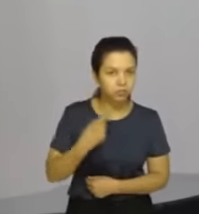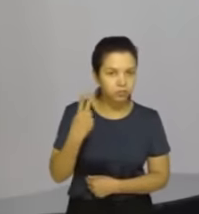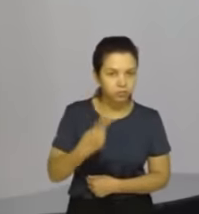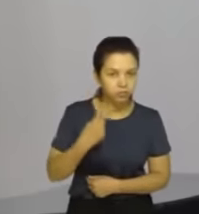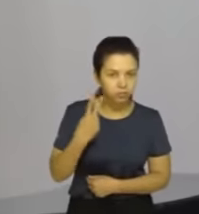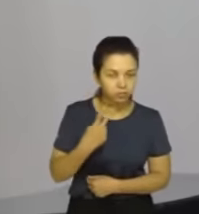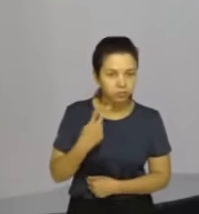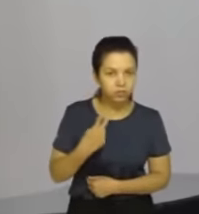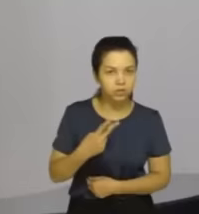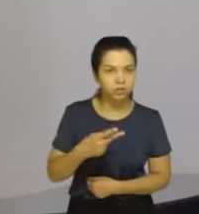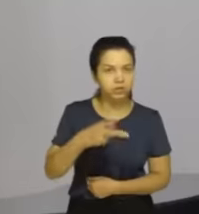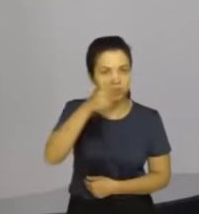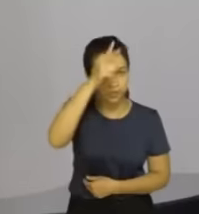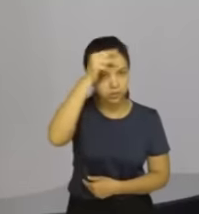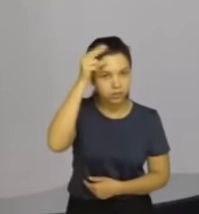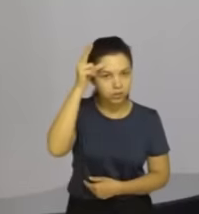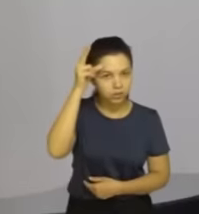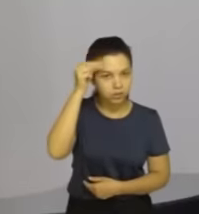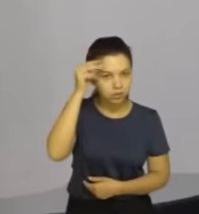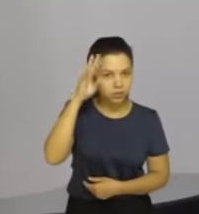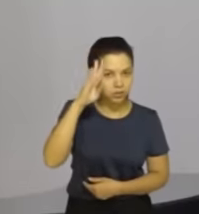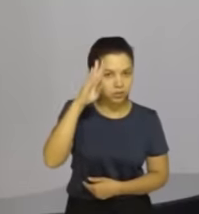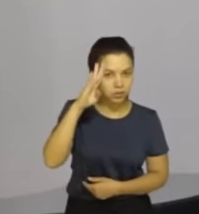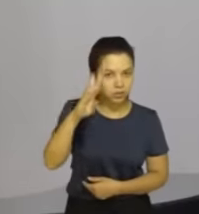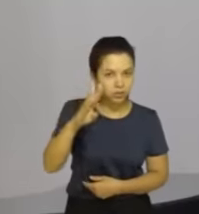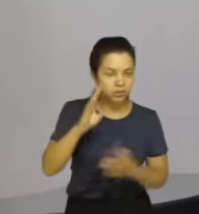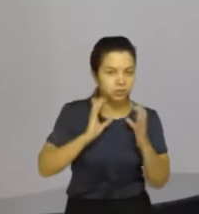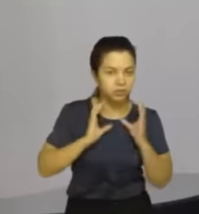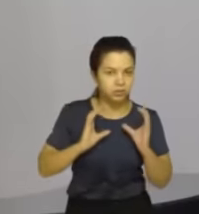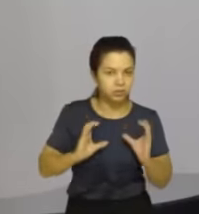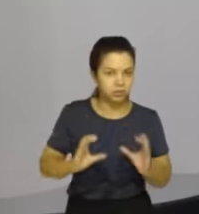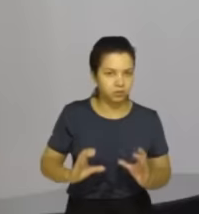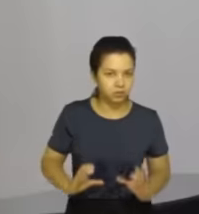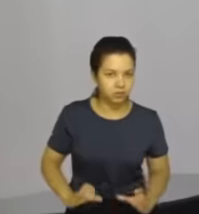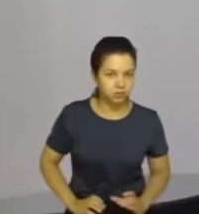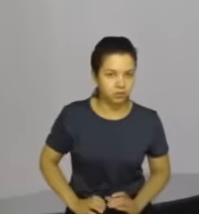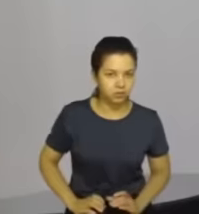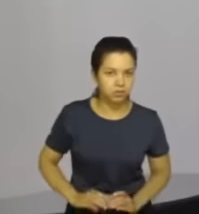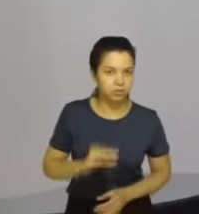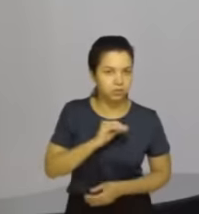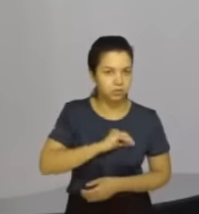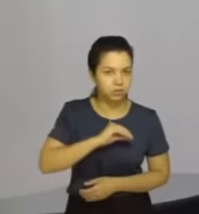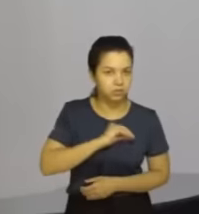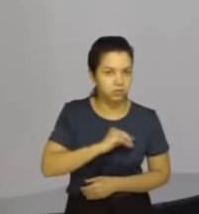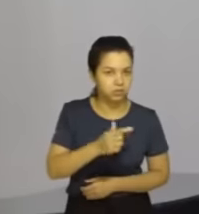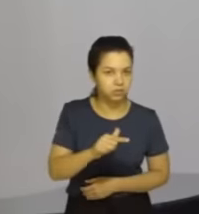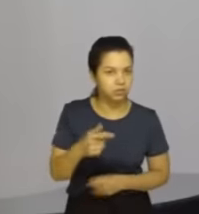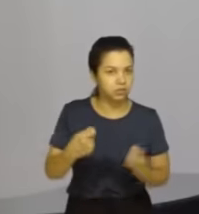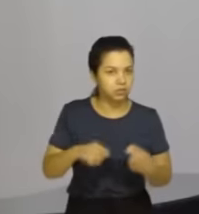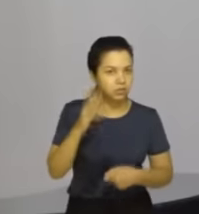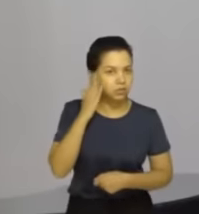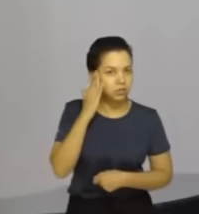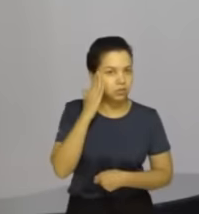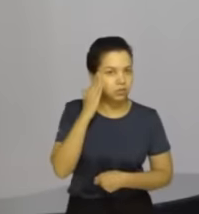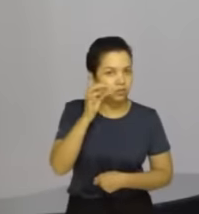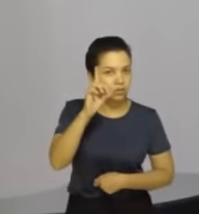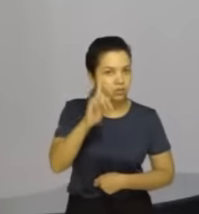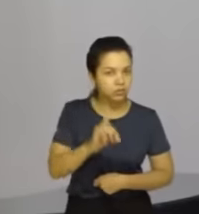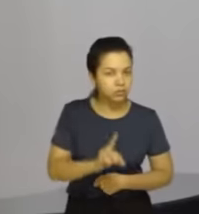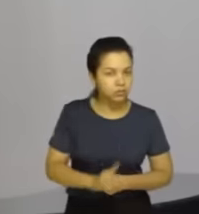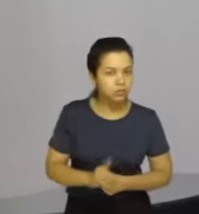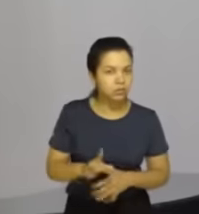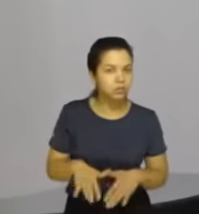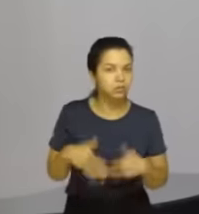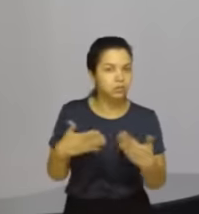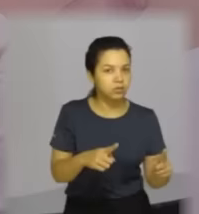os nossos prefeitos, mas principalmente o cidadão comum, que tem menos recurso, precisa saber quais são os seus direitos